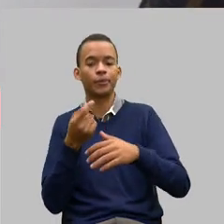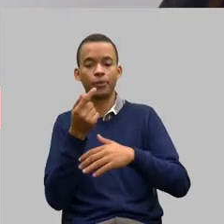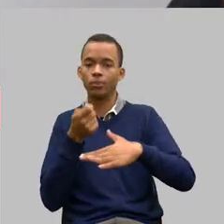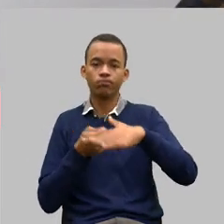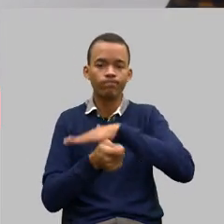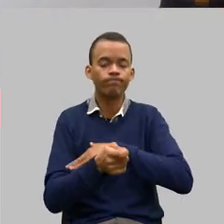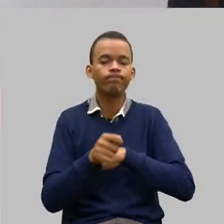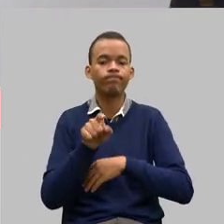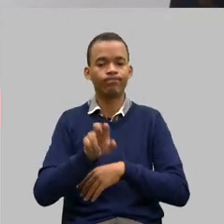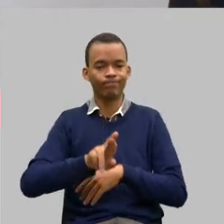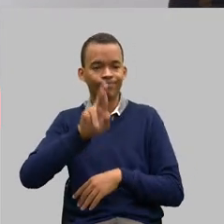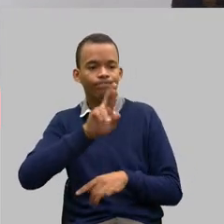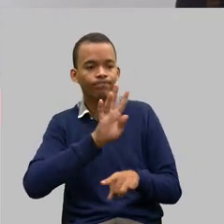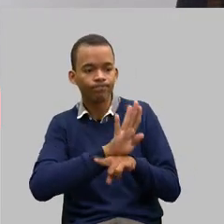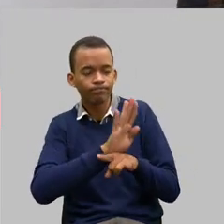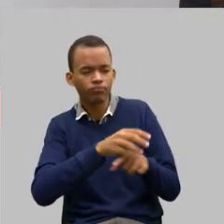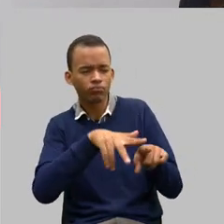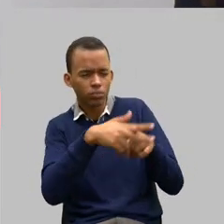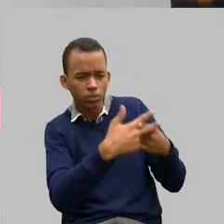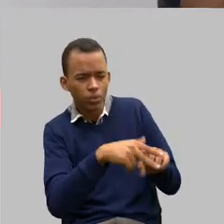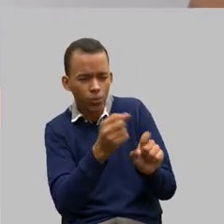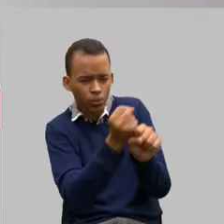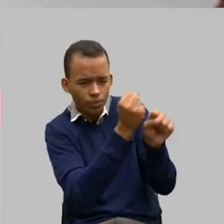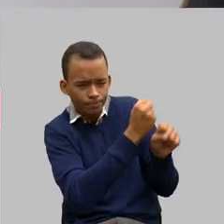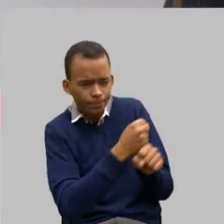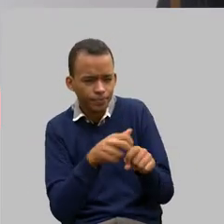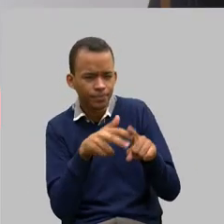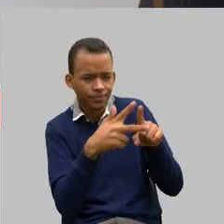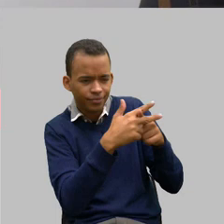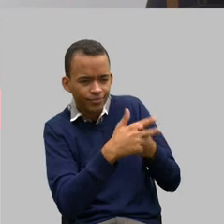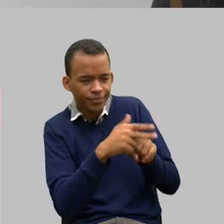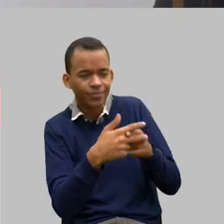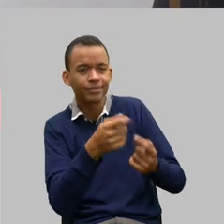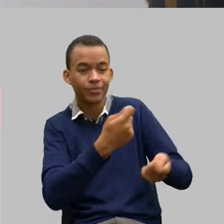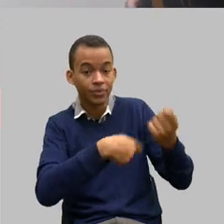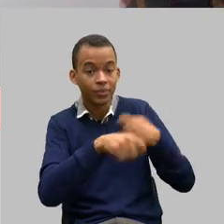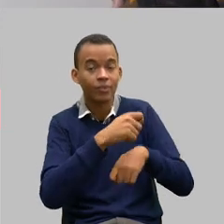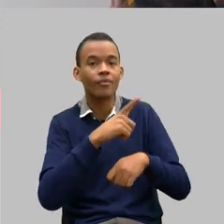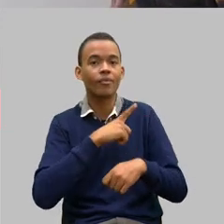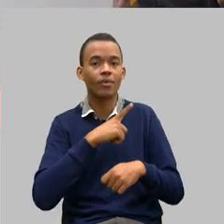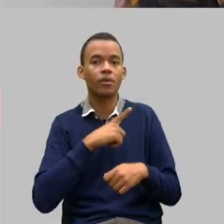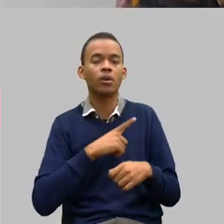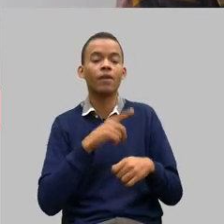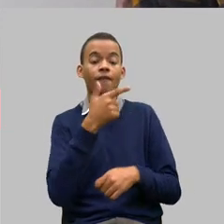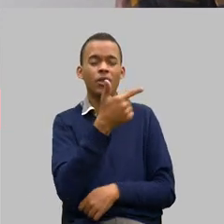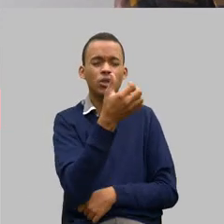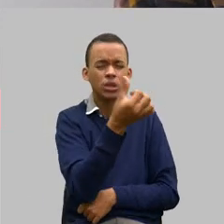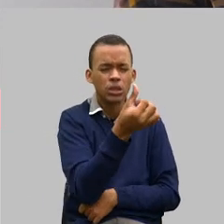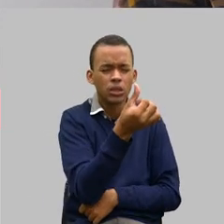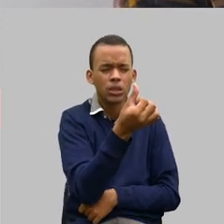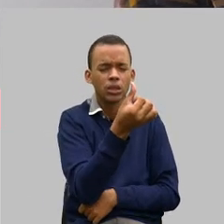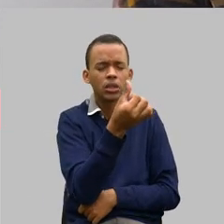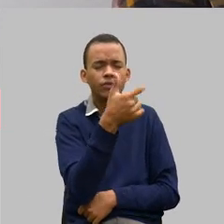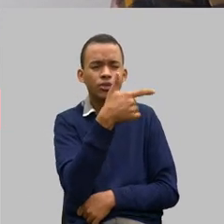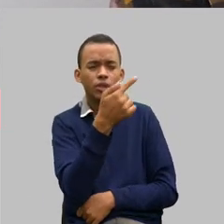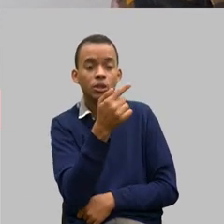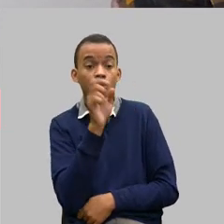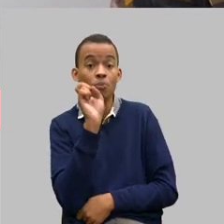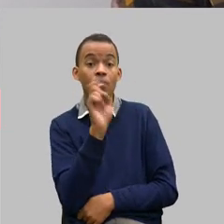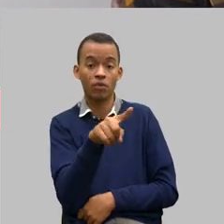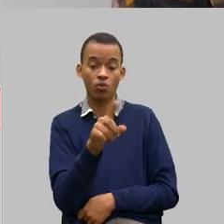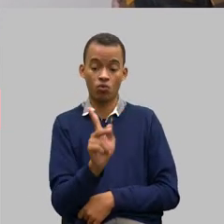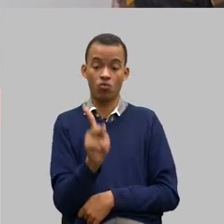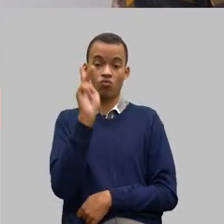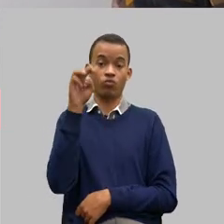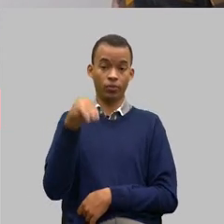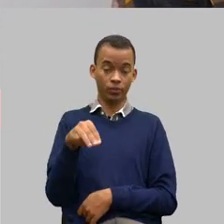conservação manutenção eh de todos os nossos 20 26 27.000 km então isso dava um total